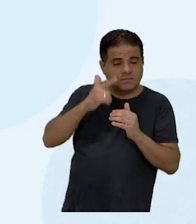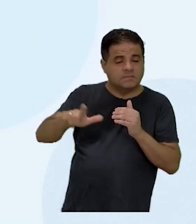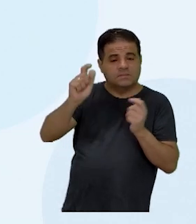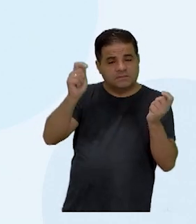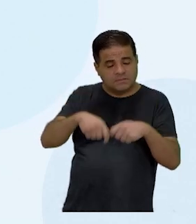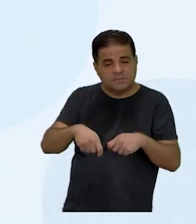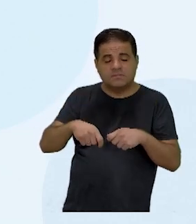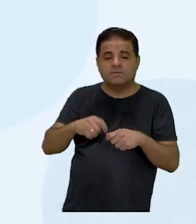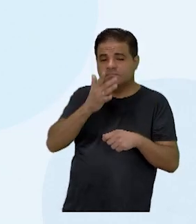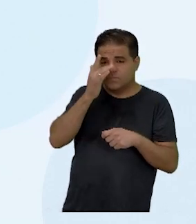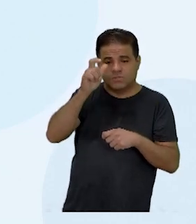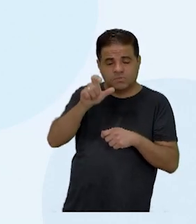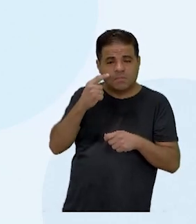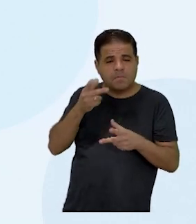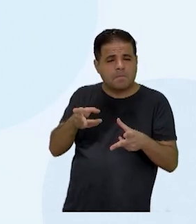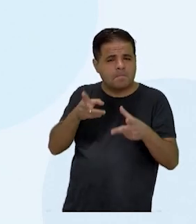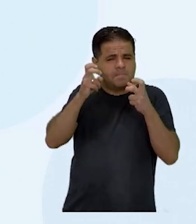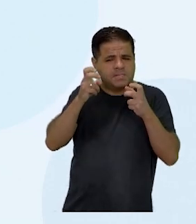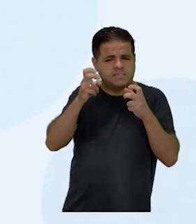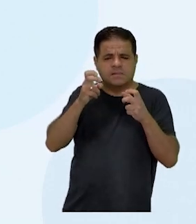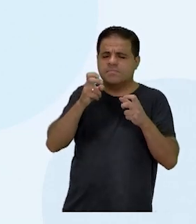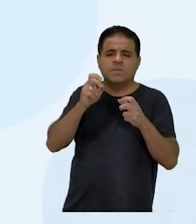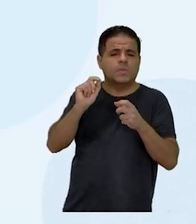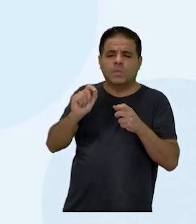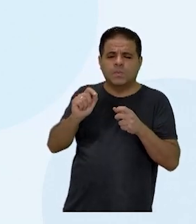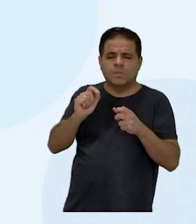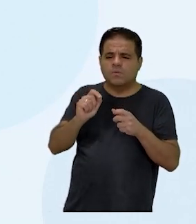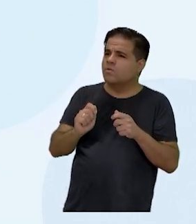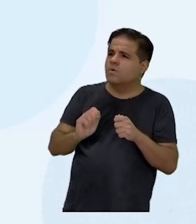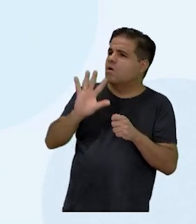as respectivas análises de SWOT, que é fraquezas, forças,